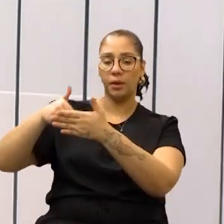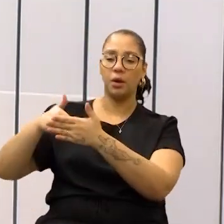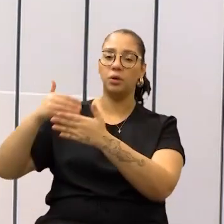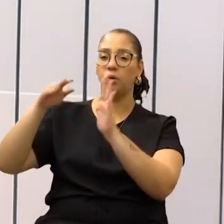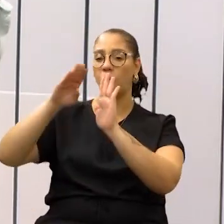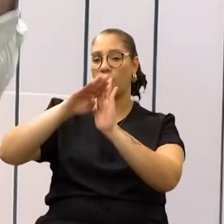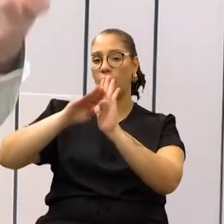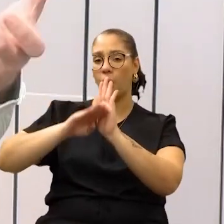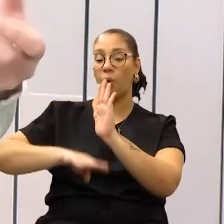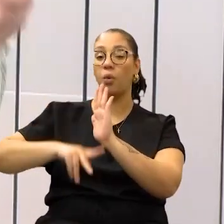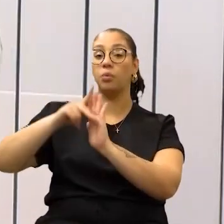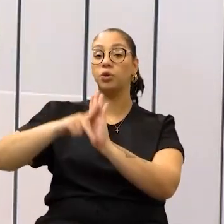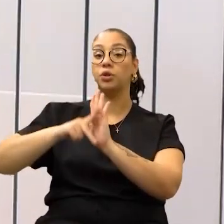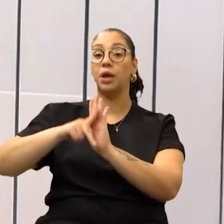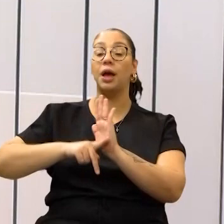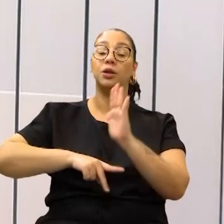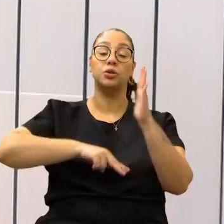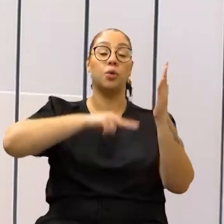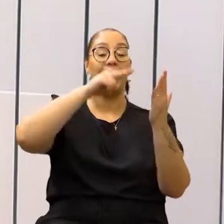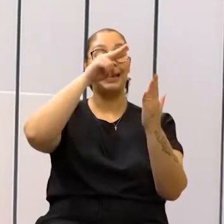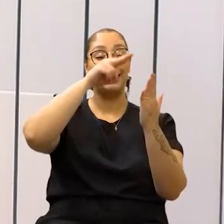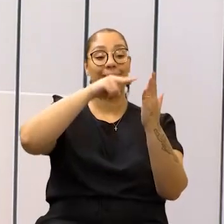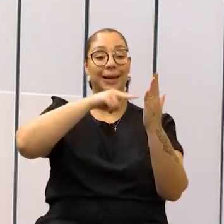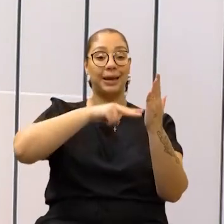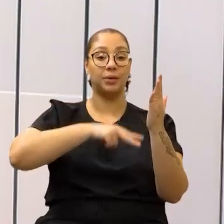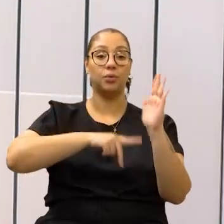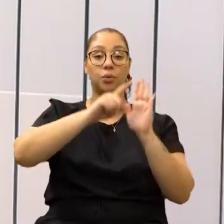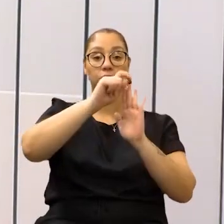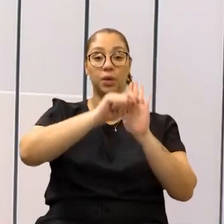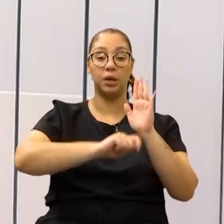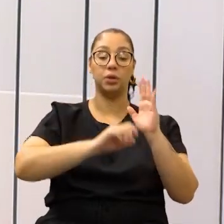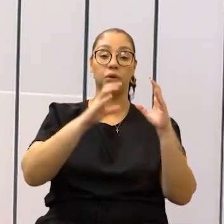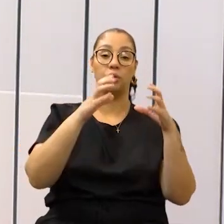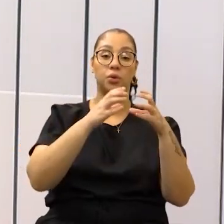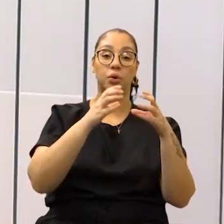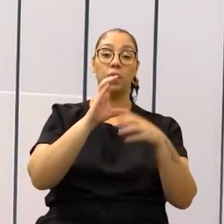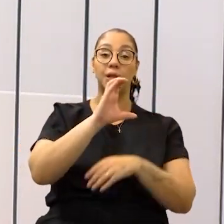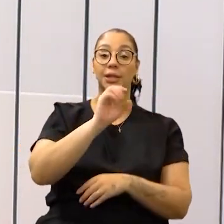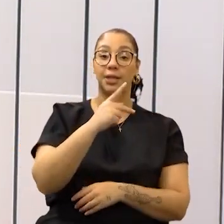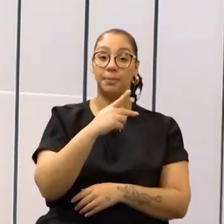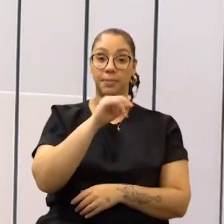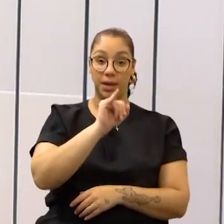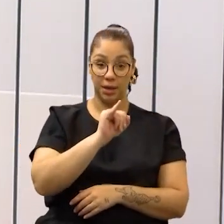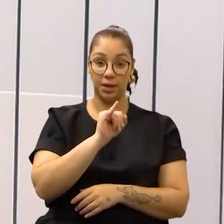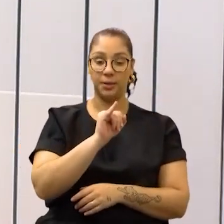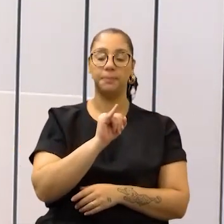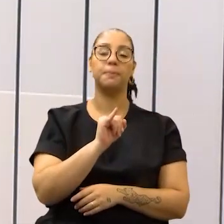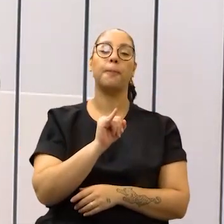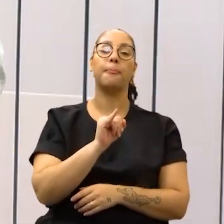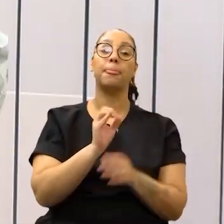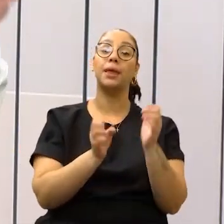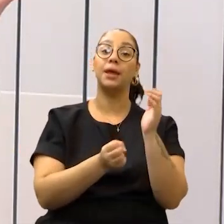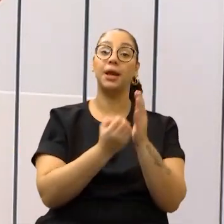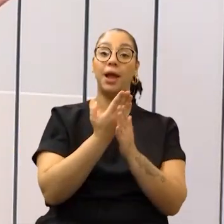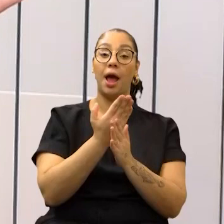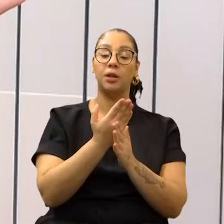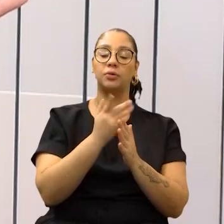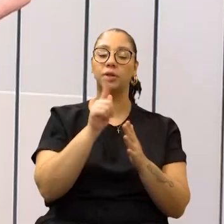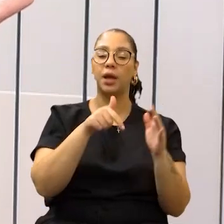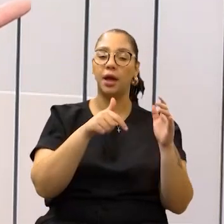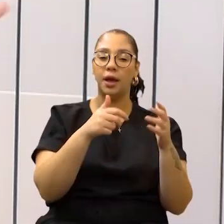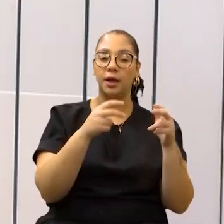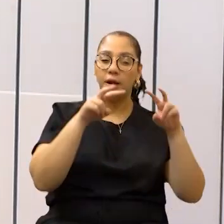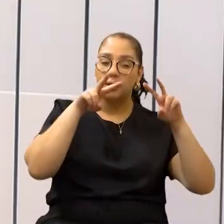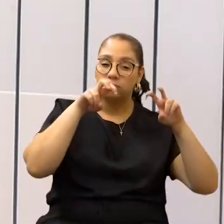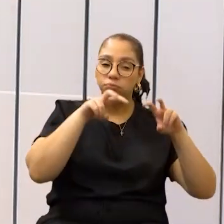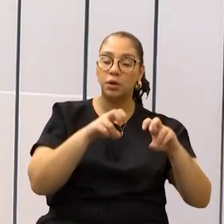dos projetos previstos, foi finalizado a leitura do relatório da Comissão Parlamentar de Inquérito, a CPI